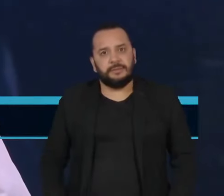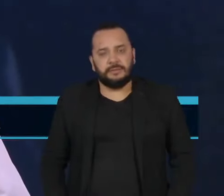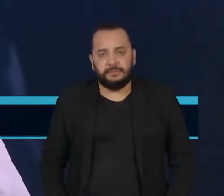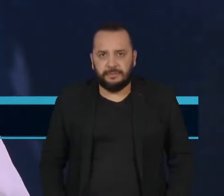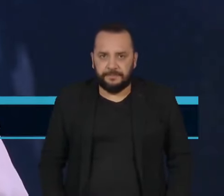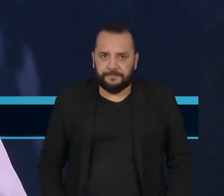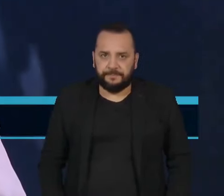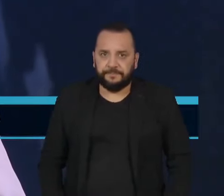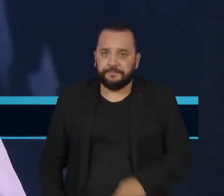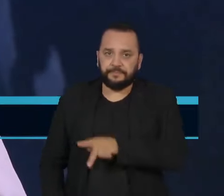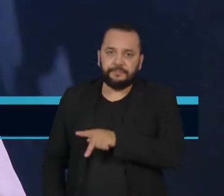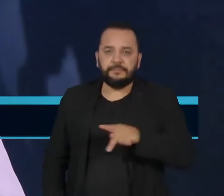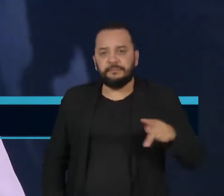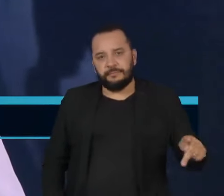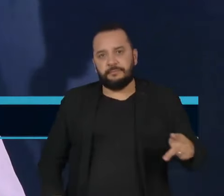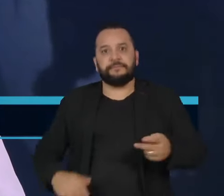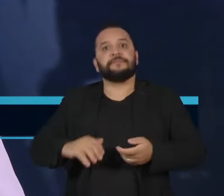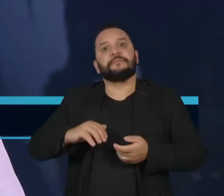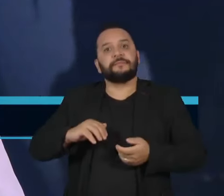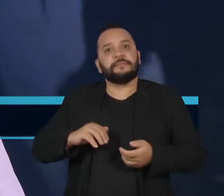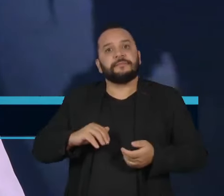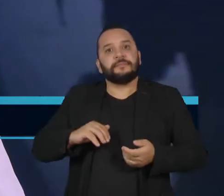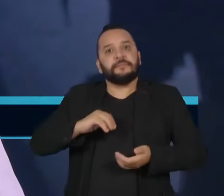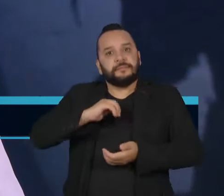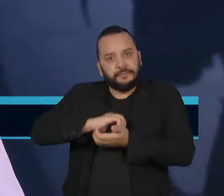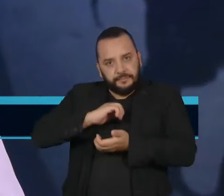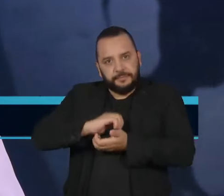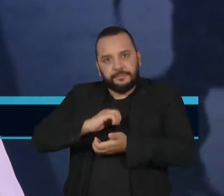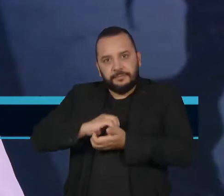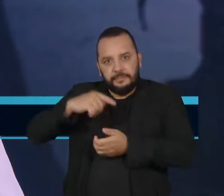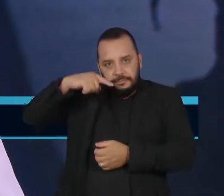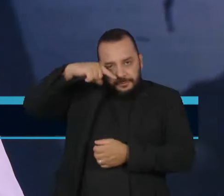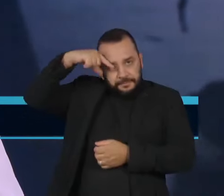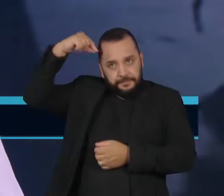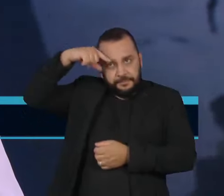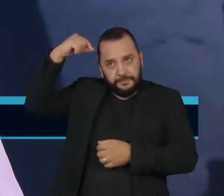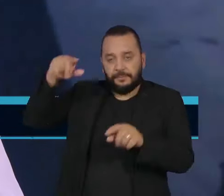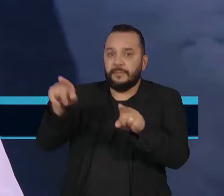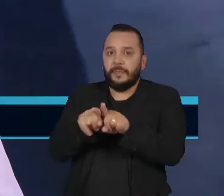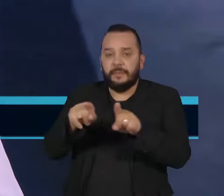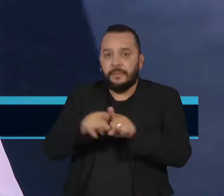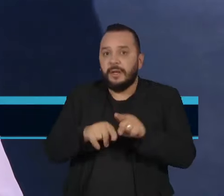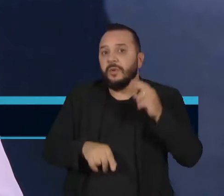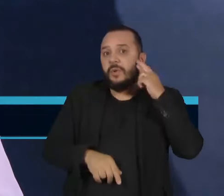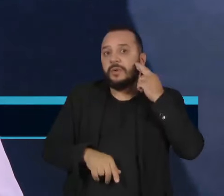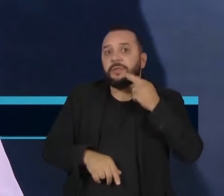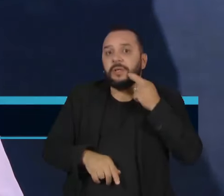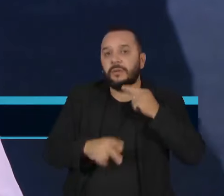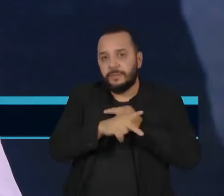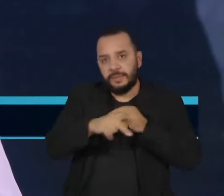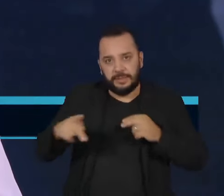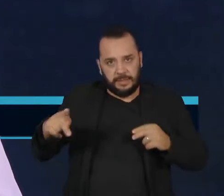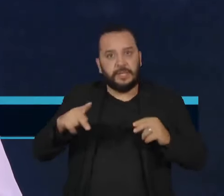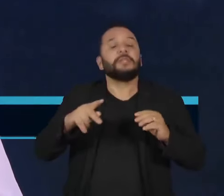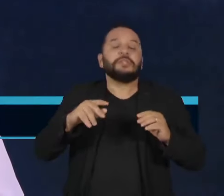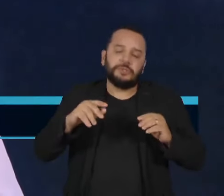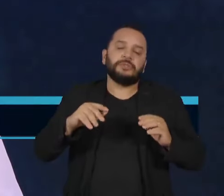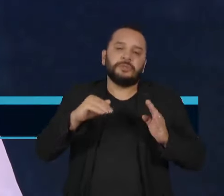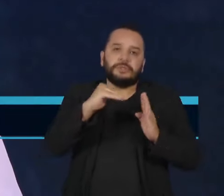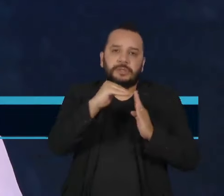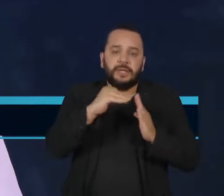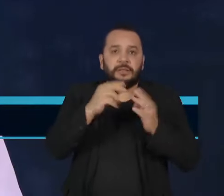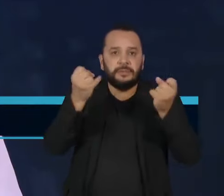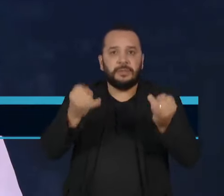Os presidentes do Supremo Tribunal Federal, Luiz Roberto Barroso, e do Senado, Rodrigo Pacheco, comentaram hoje sobre a PEC que tramita no Congresso